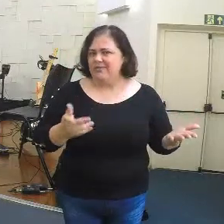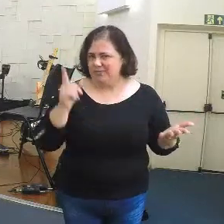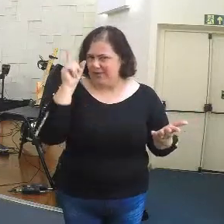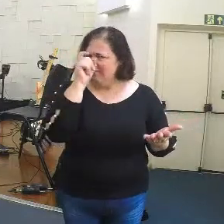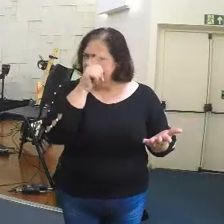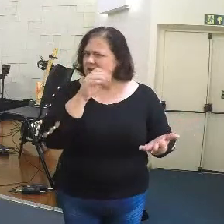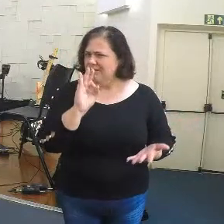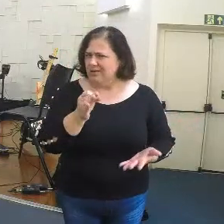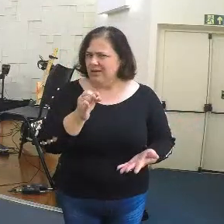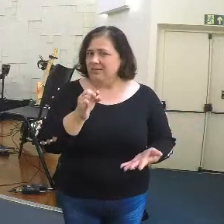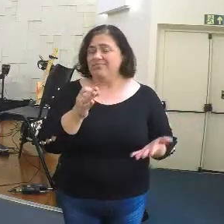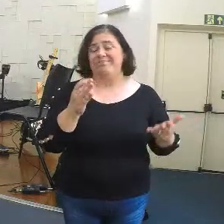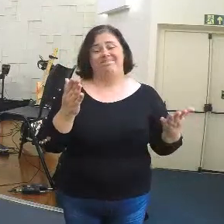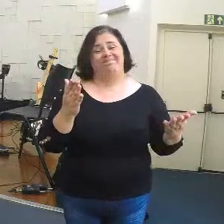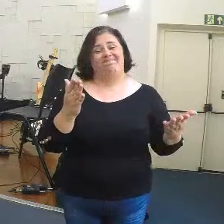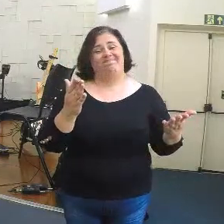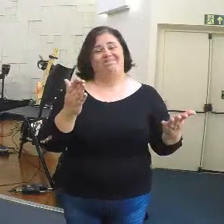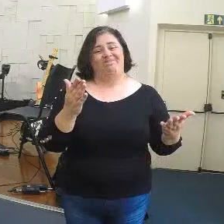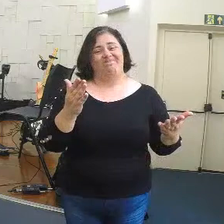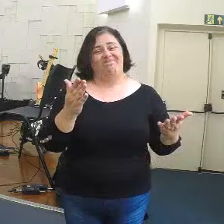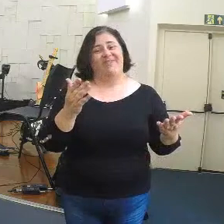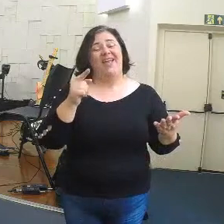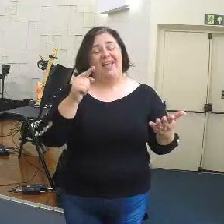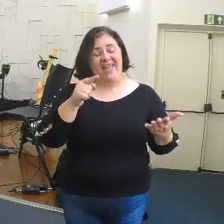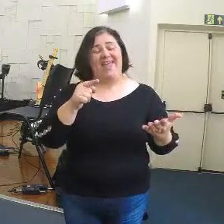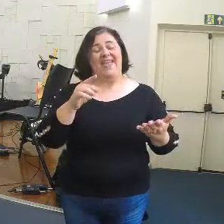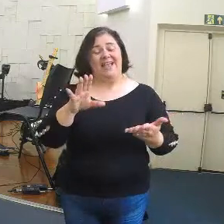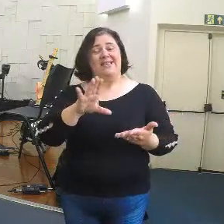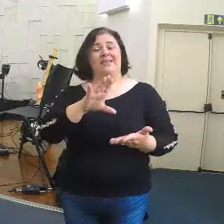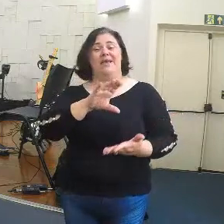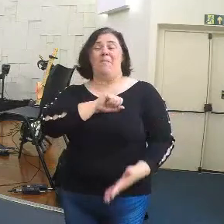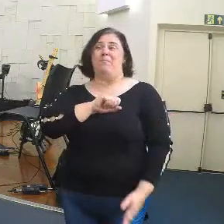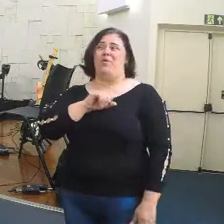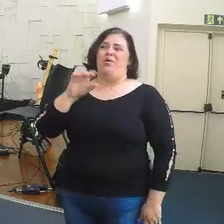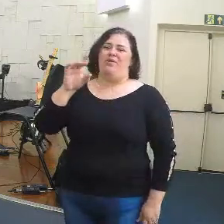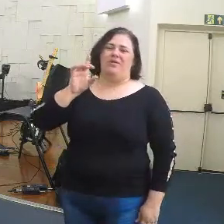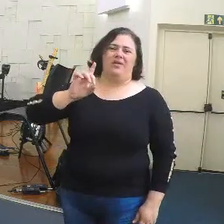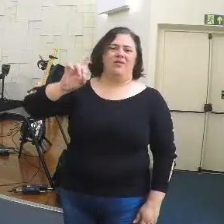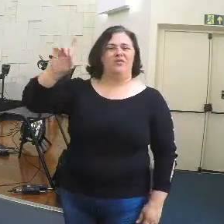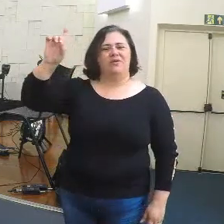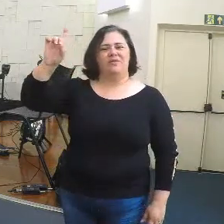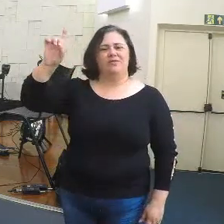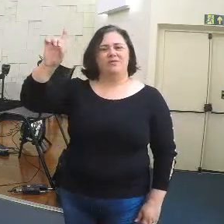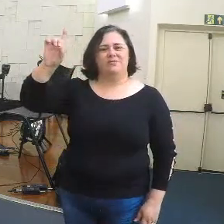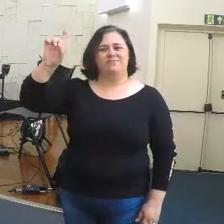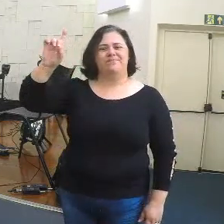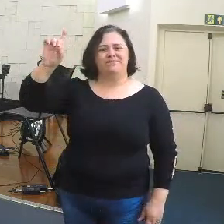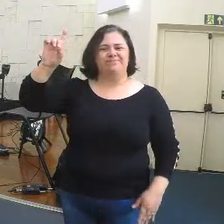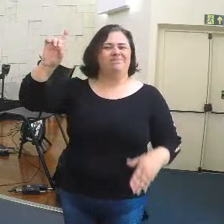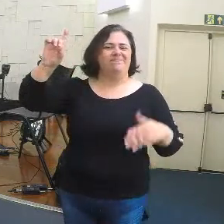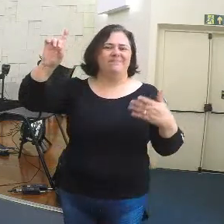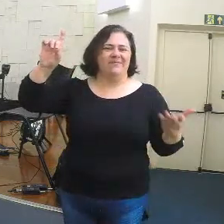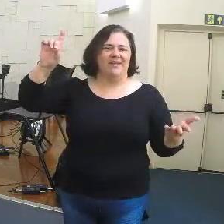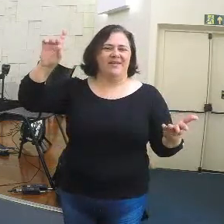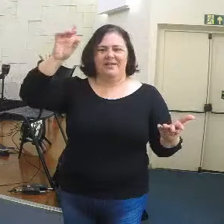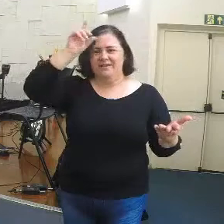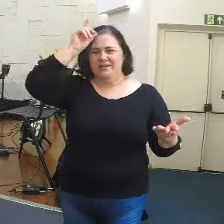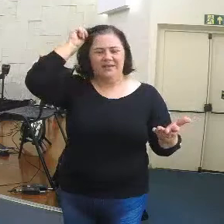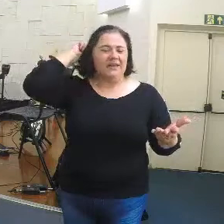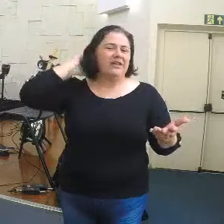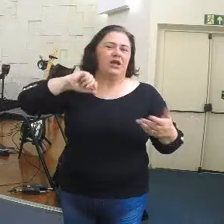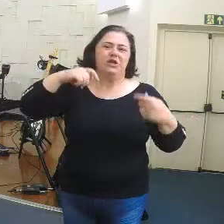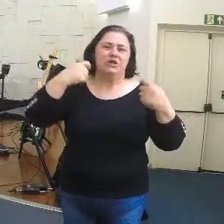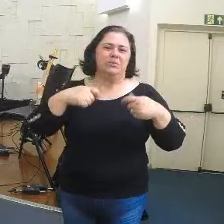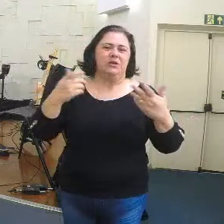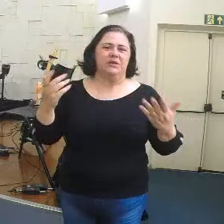tão determinante em nossa cultura que ninguém vai reclamar, contanto que você não descumpra a lei, porque aí vem um outro nível, o nível da lei. Existem crimes,